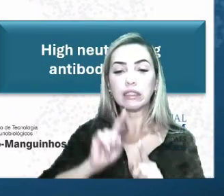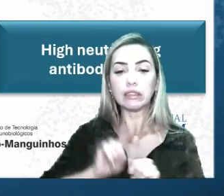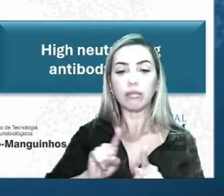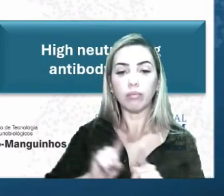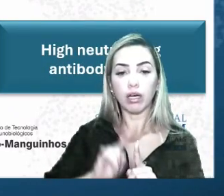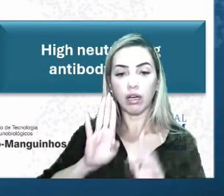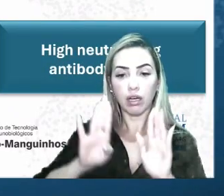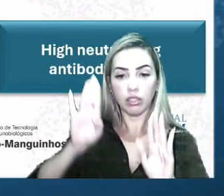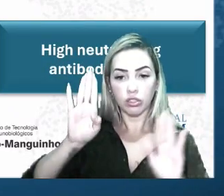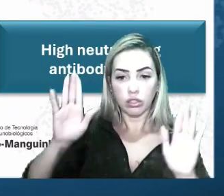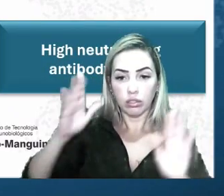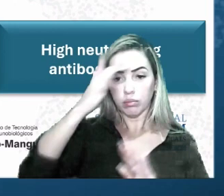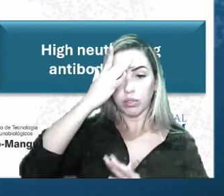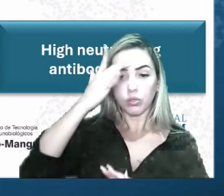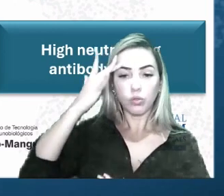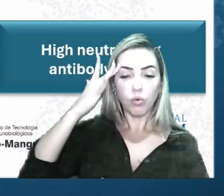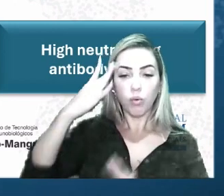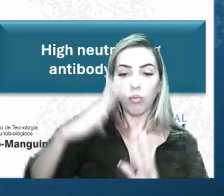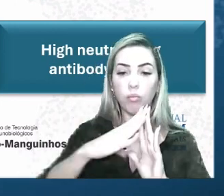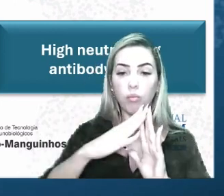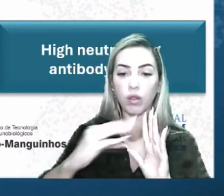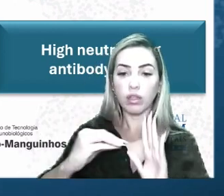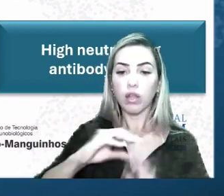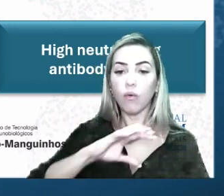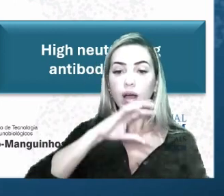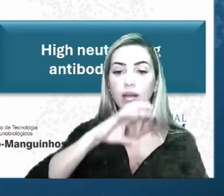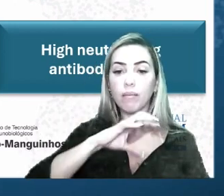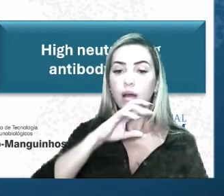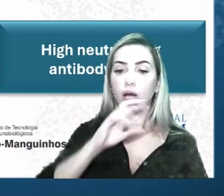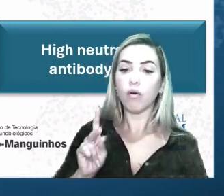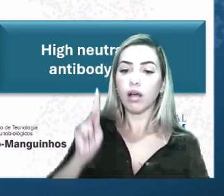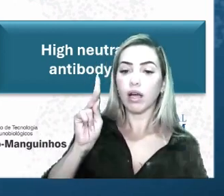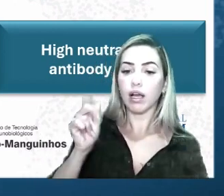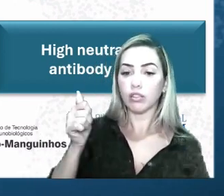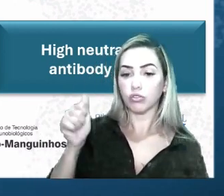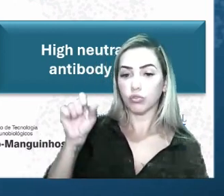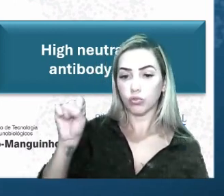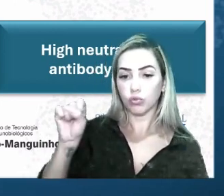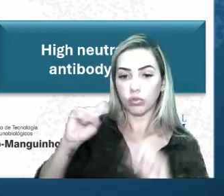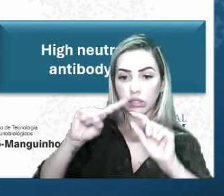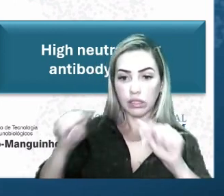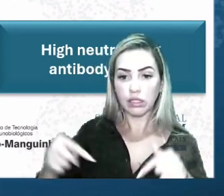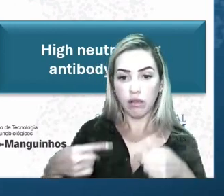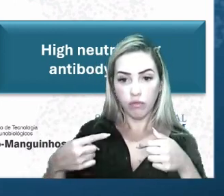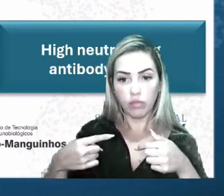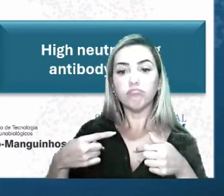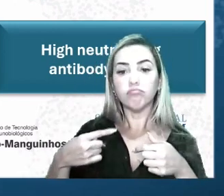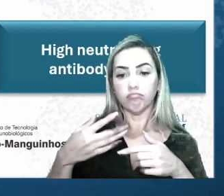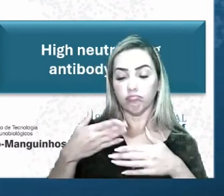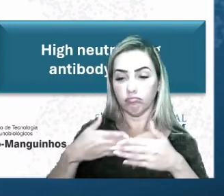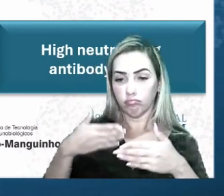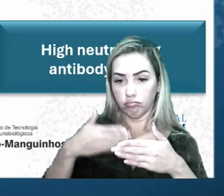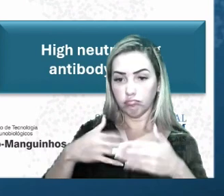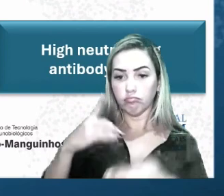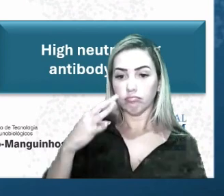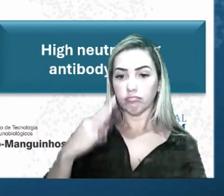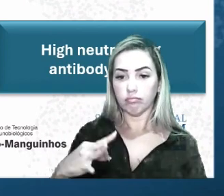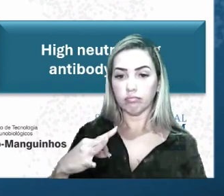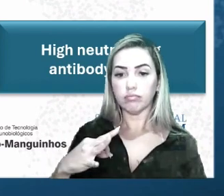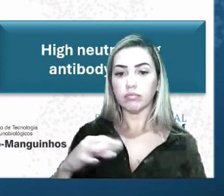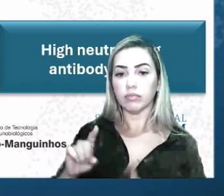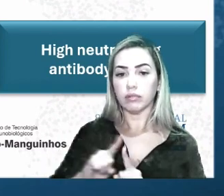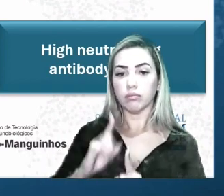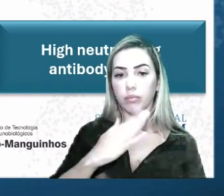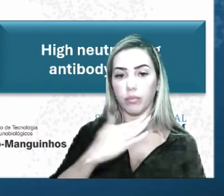candidatos no modelo animal de K18, com um desafio bastante stringente, letal,